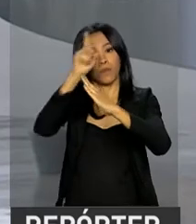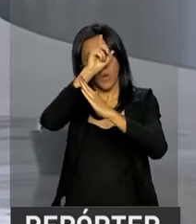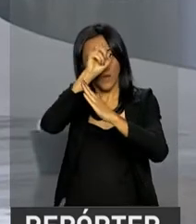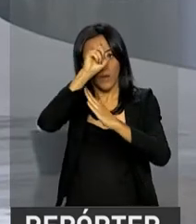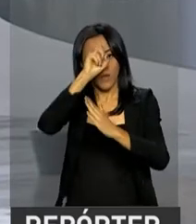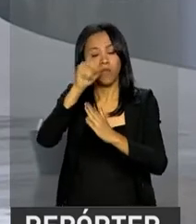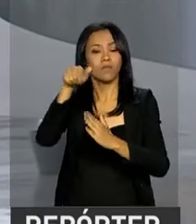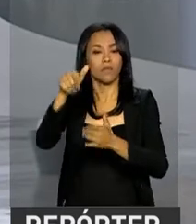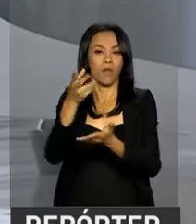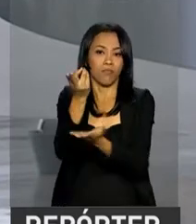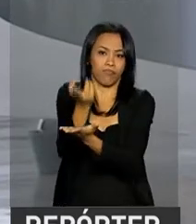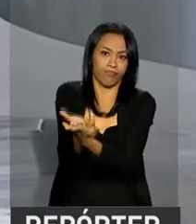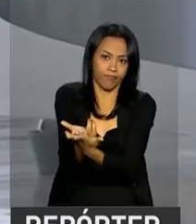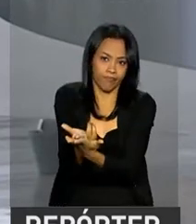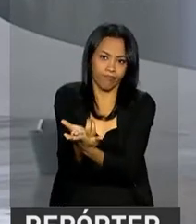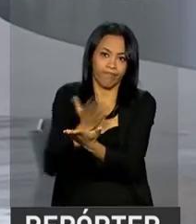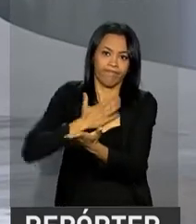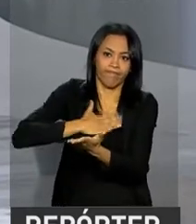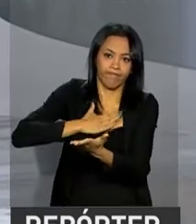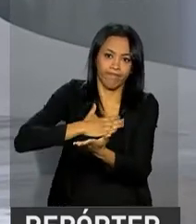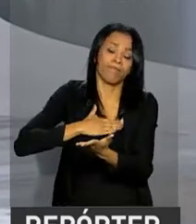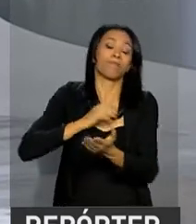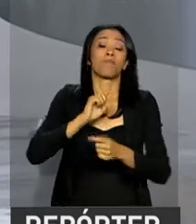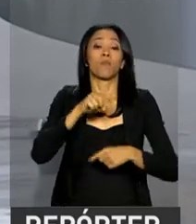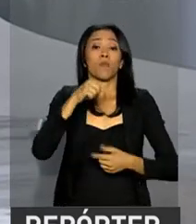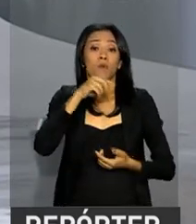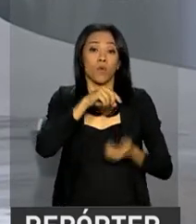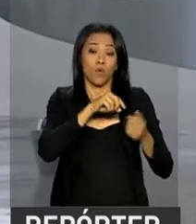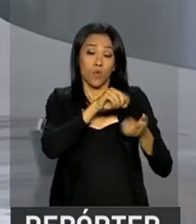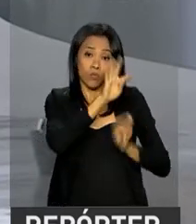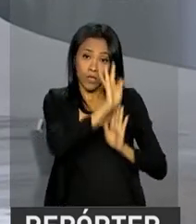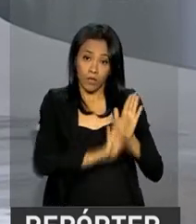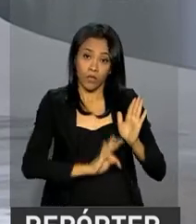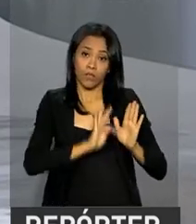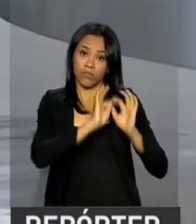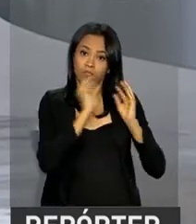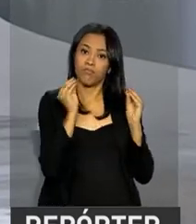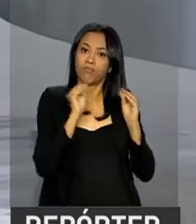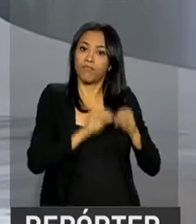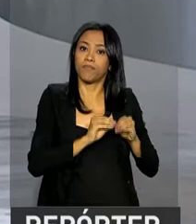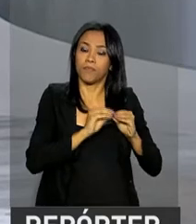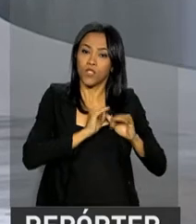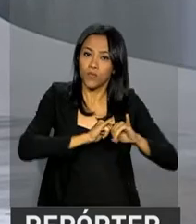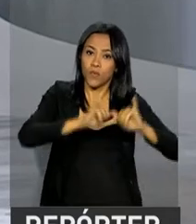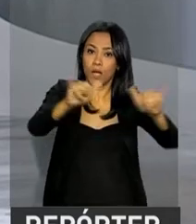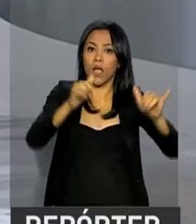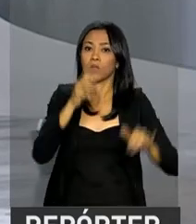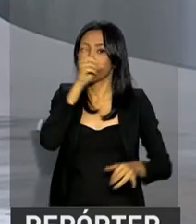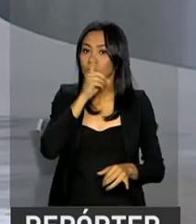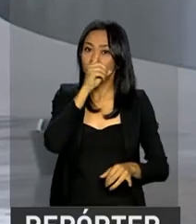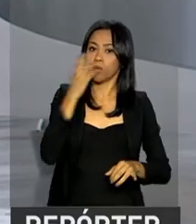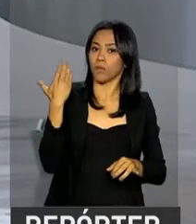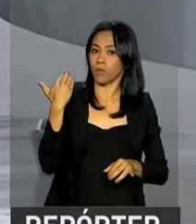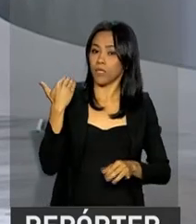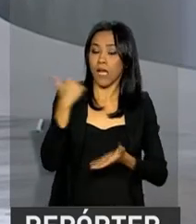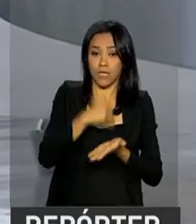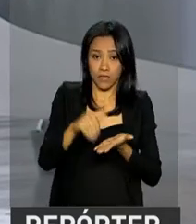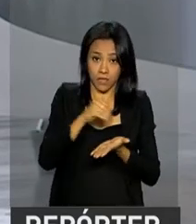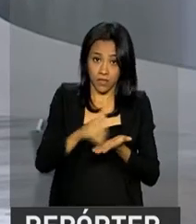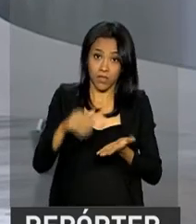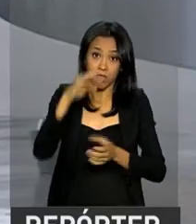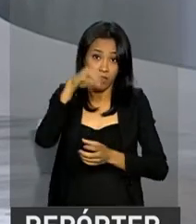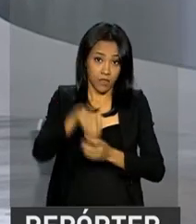semi intensiva por meio de uma nota divulgada neste domingo a secretaria de comunicação social da presidência